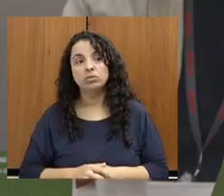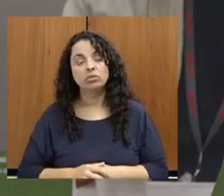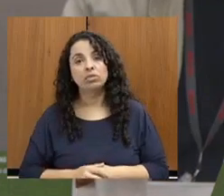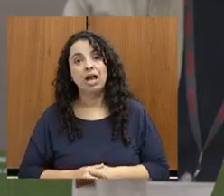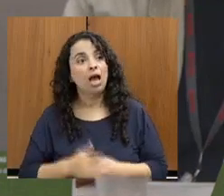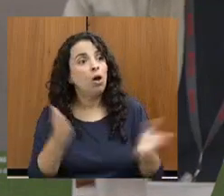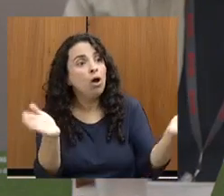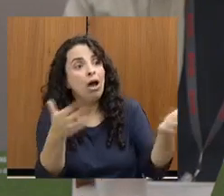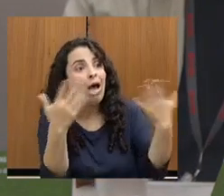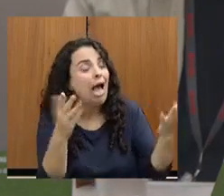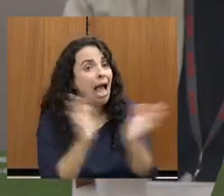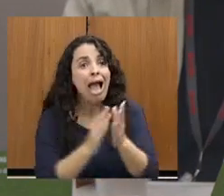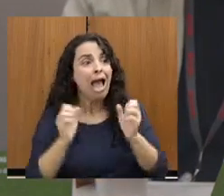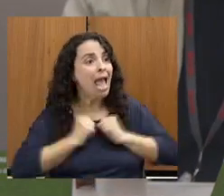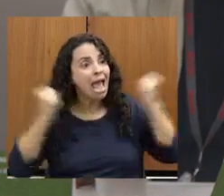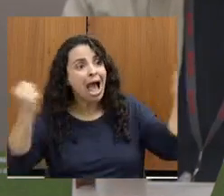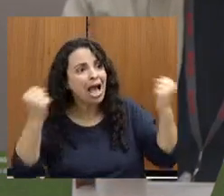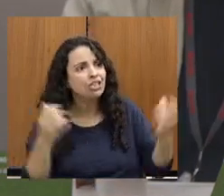cuspir em você.